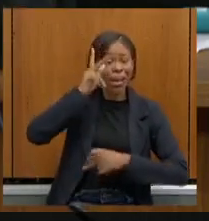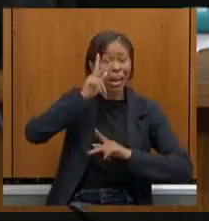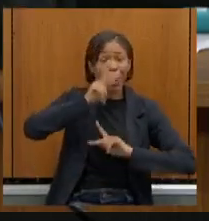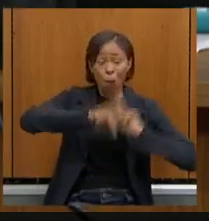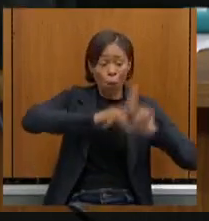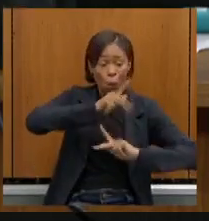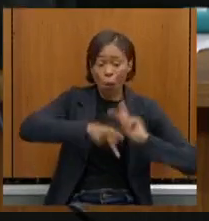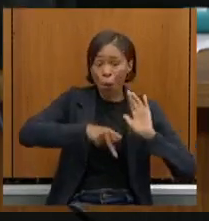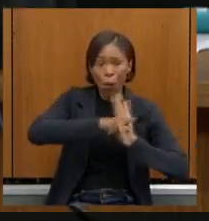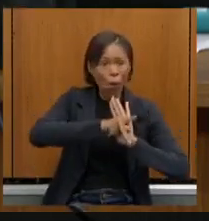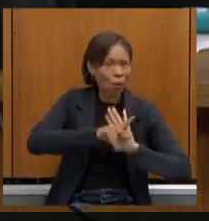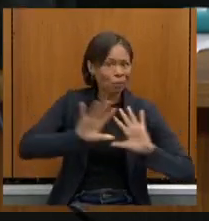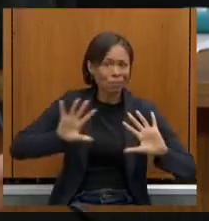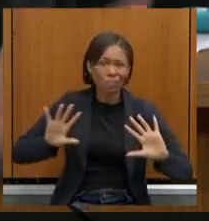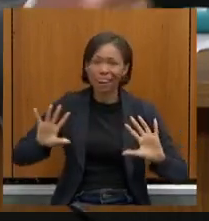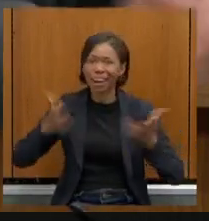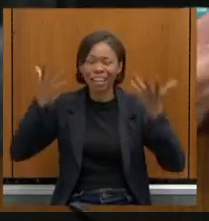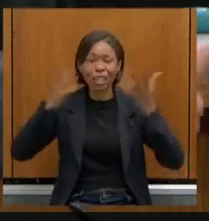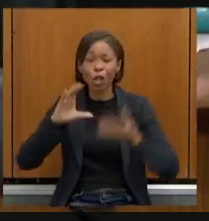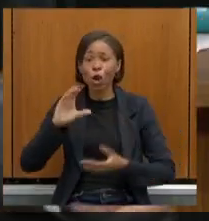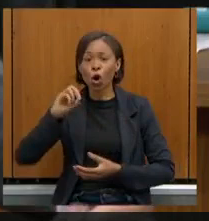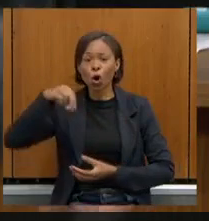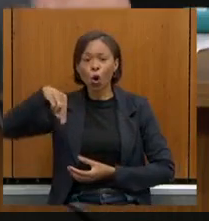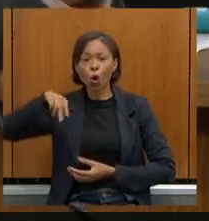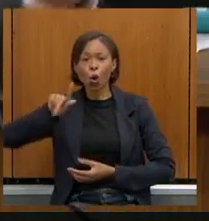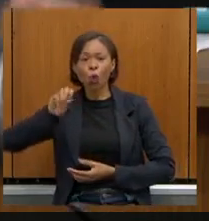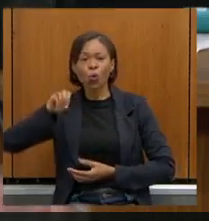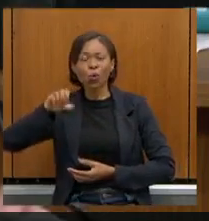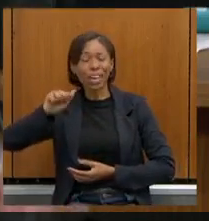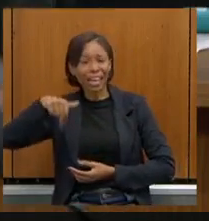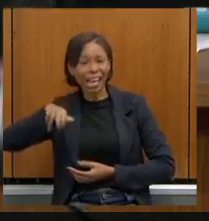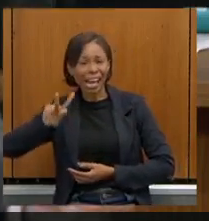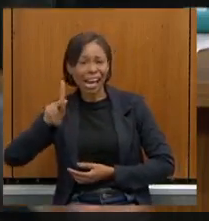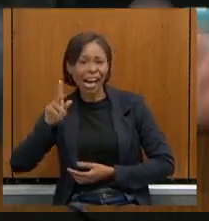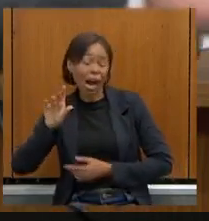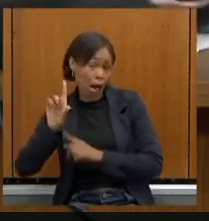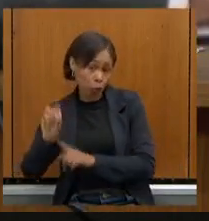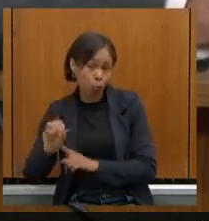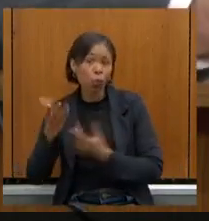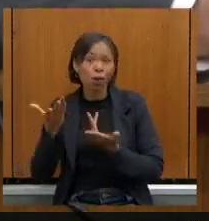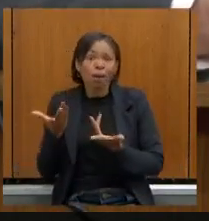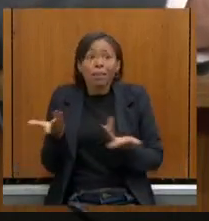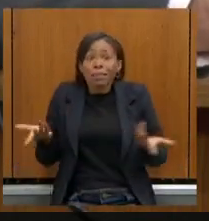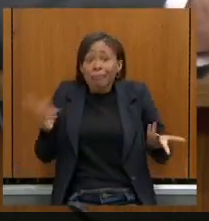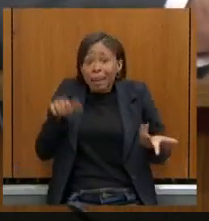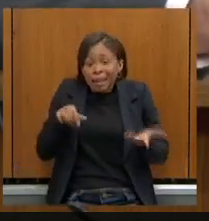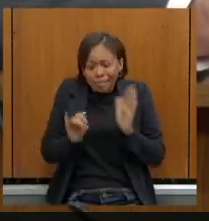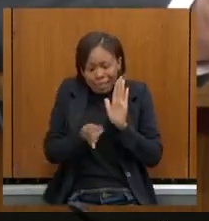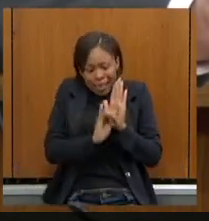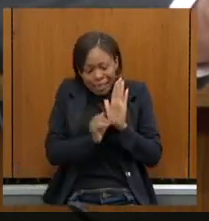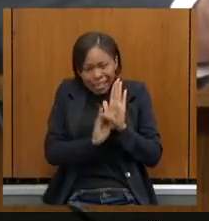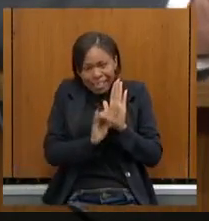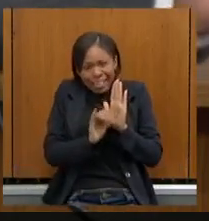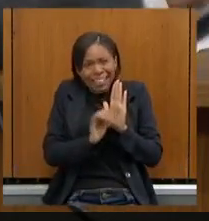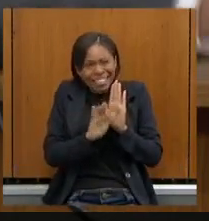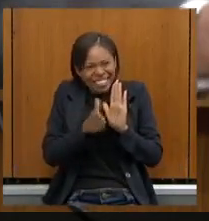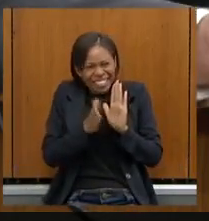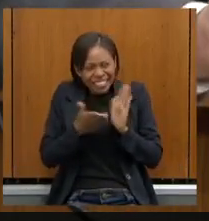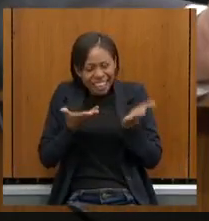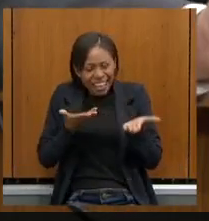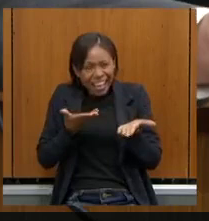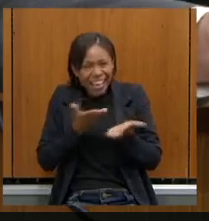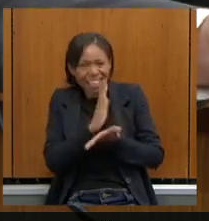primeira vez também na história de Minas Gerais, um edital foi aberto para a cultura popular e aqui nosso presidente já está